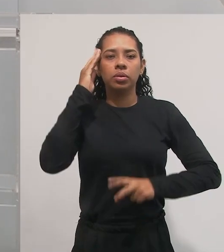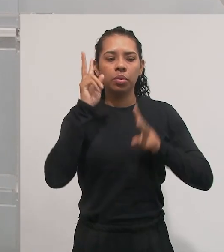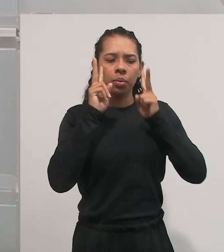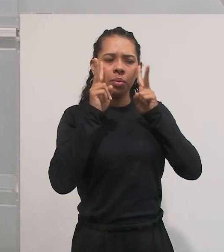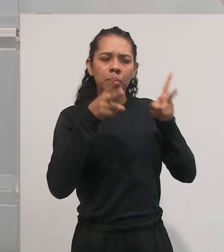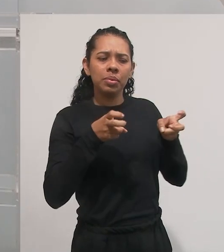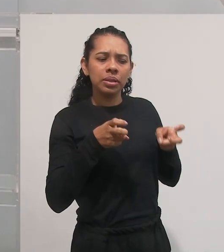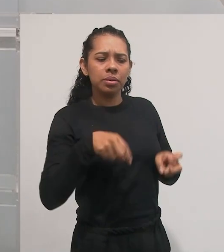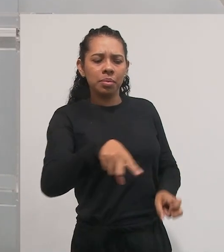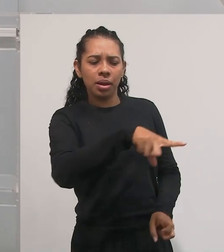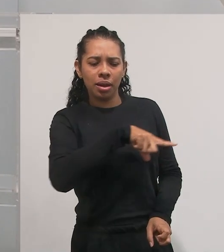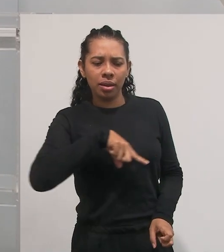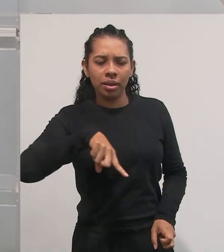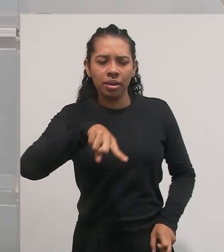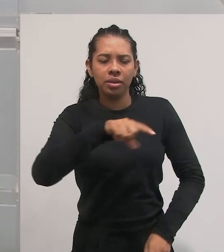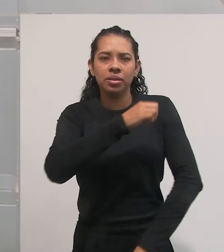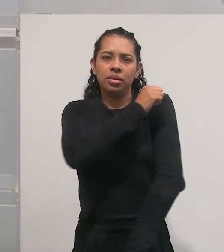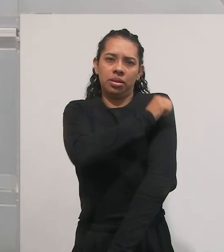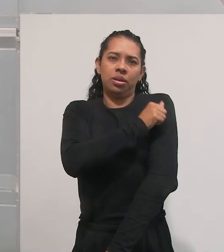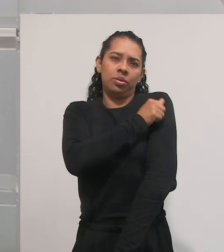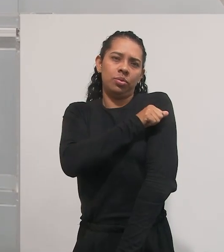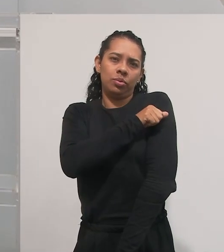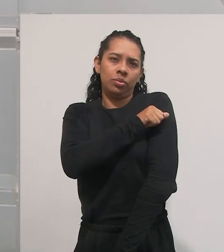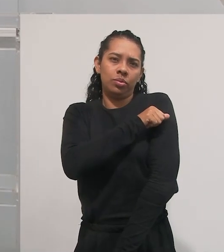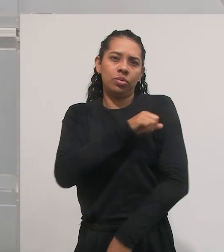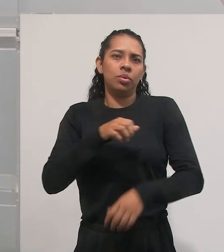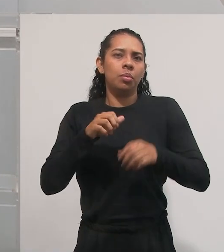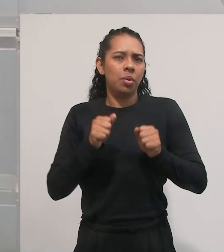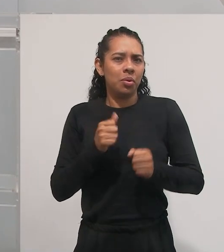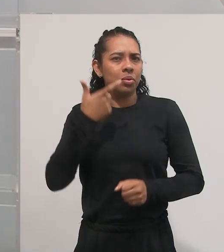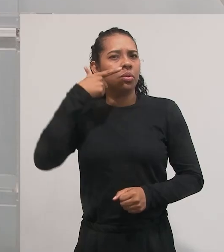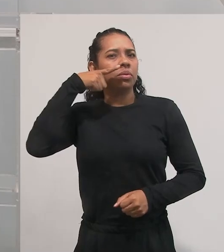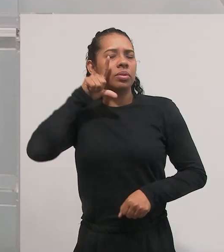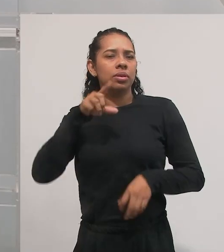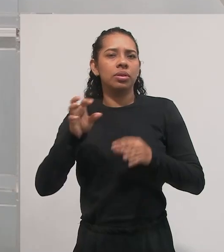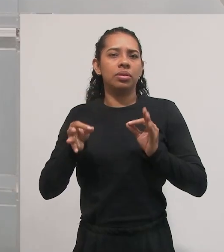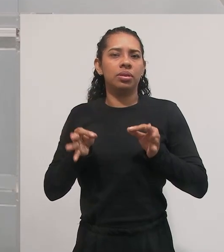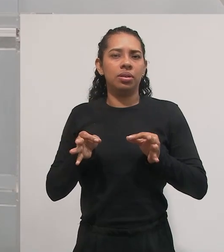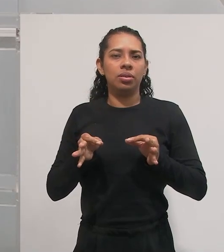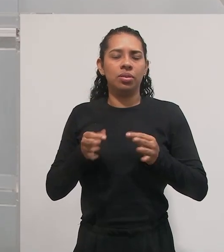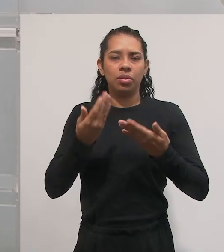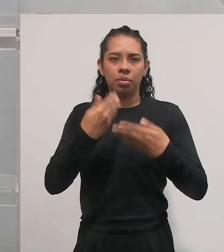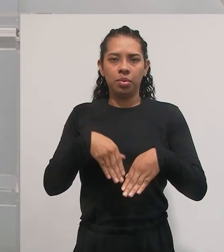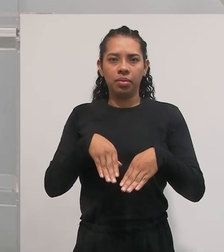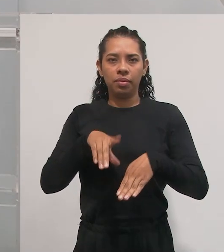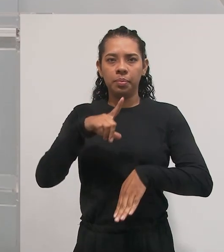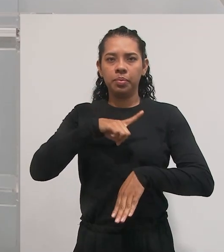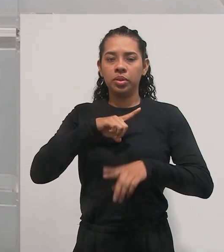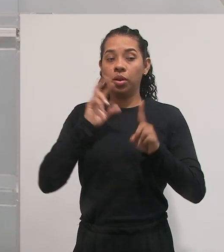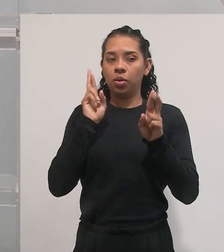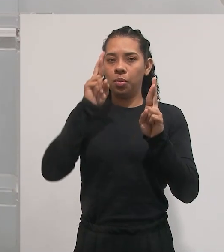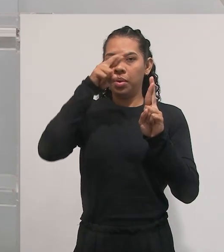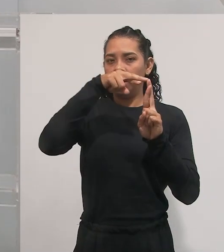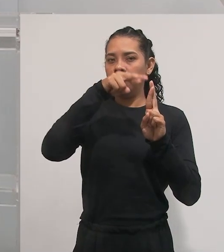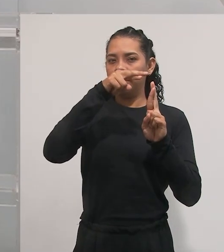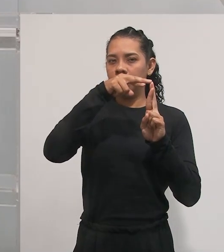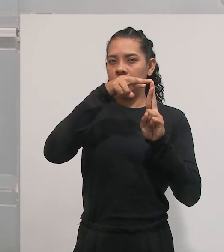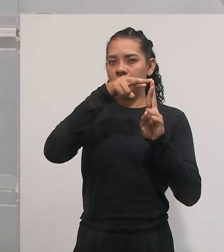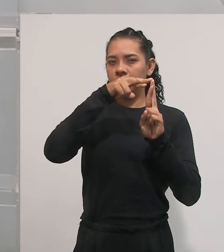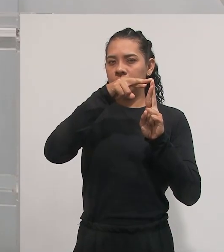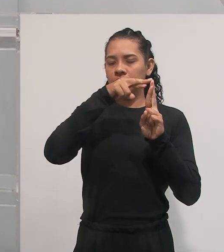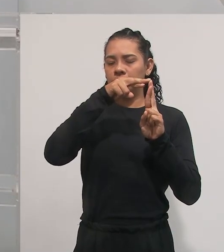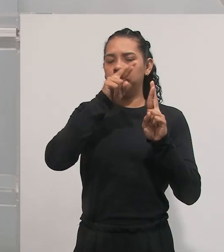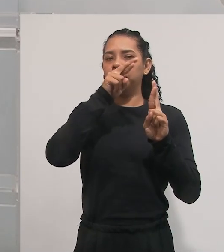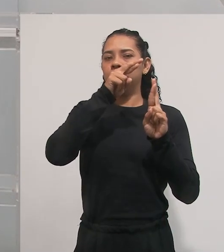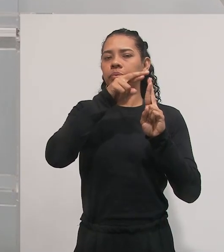educativo. Tem um autor do direito que fala sobre a igualdade, né? Então a gente